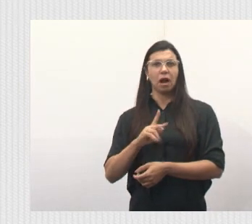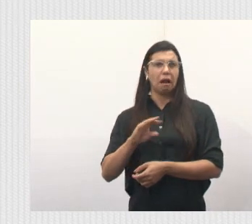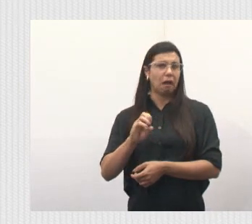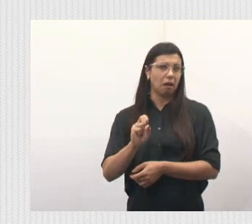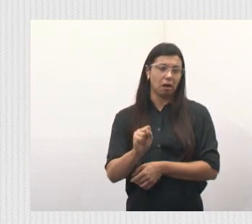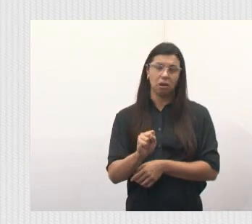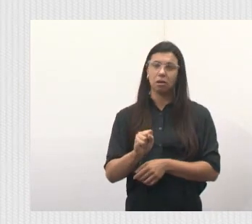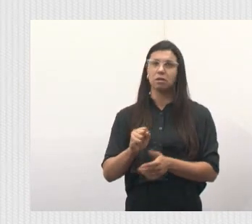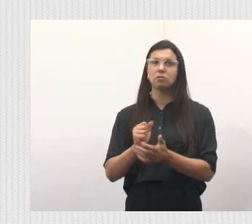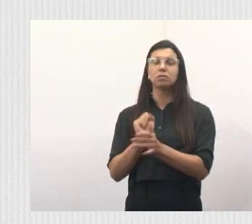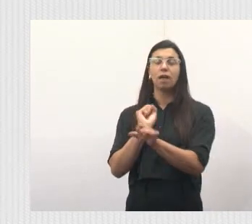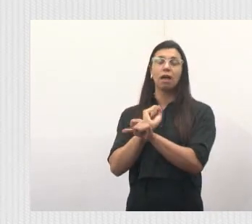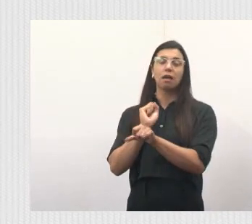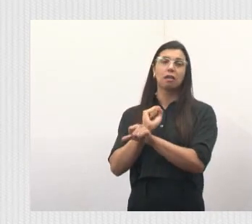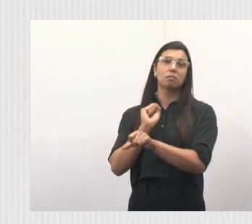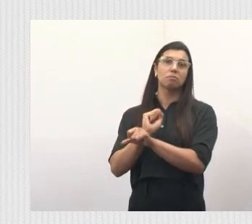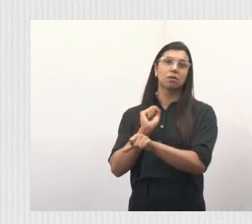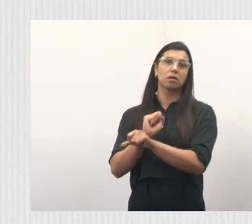Paulo, aguardando